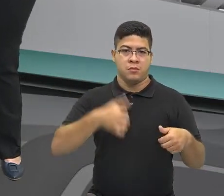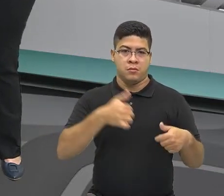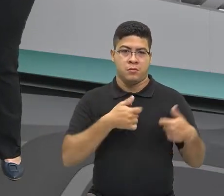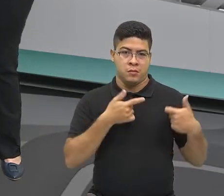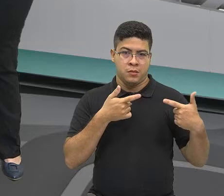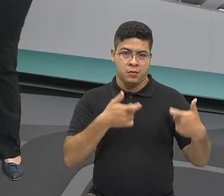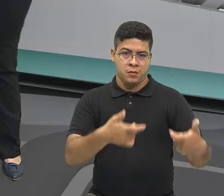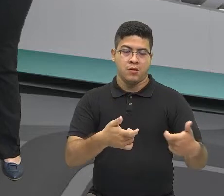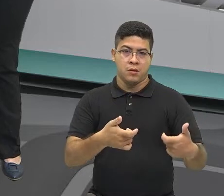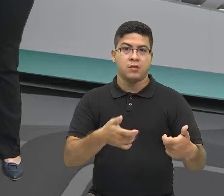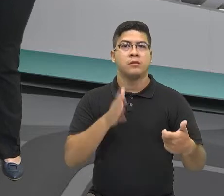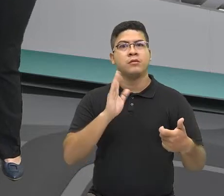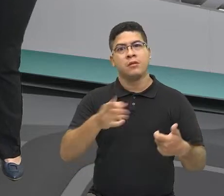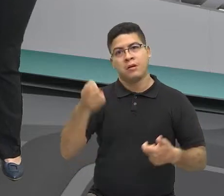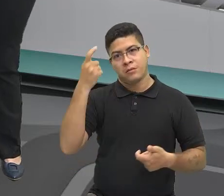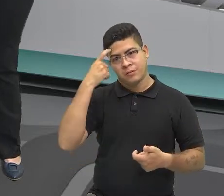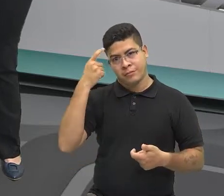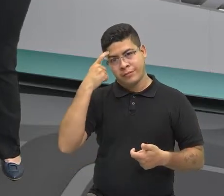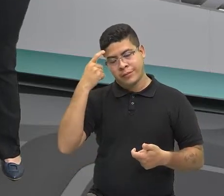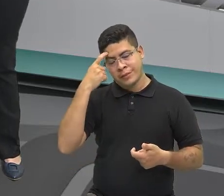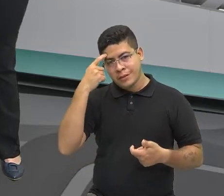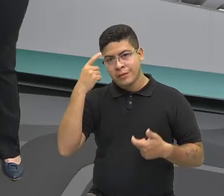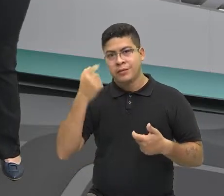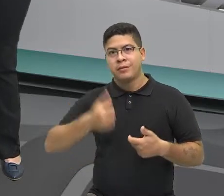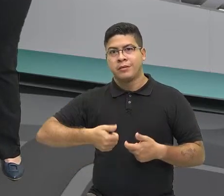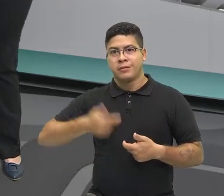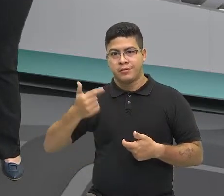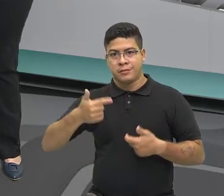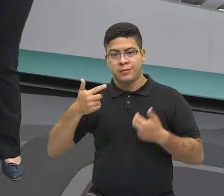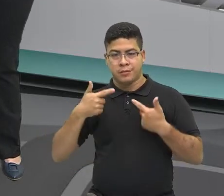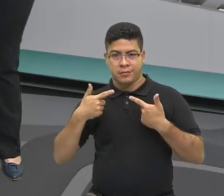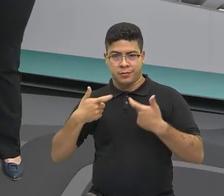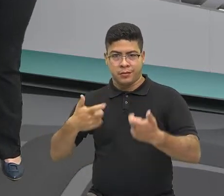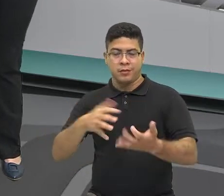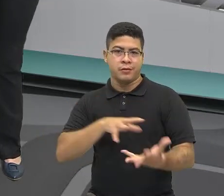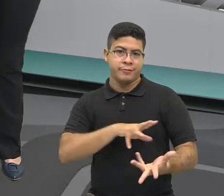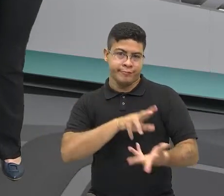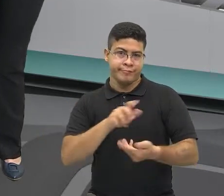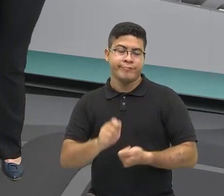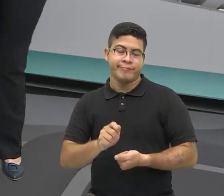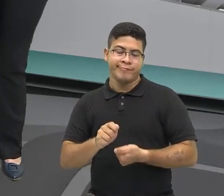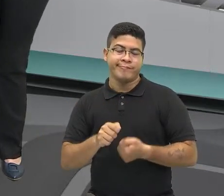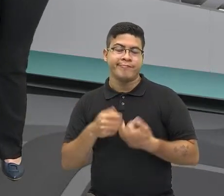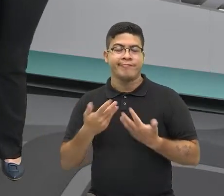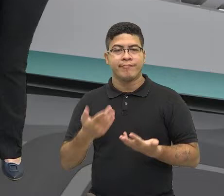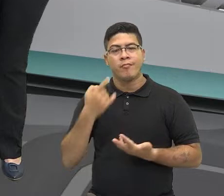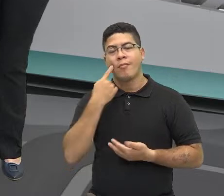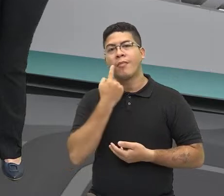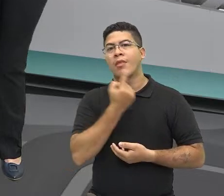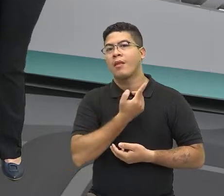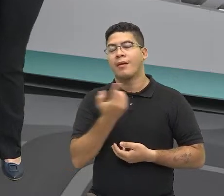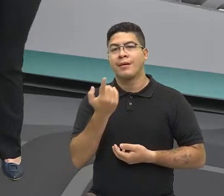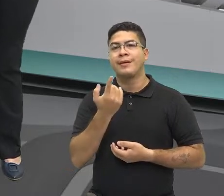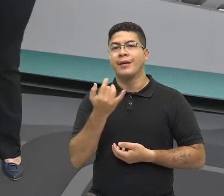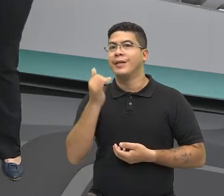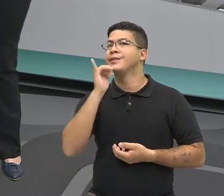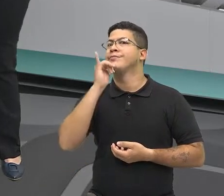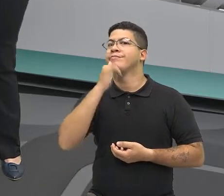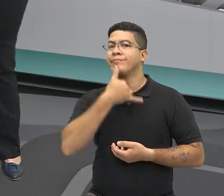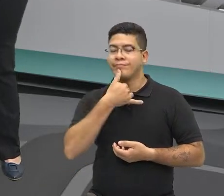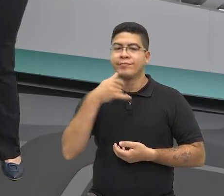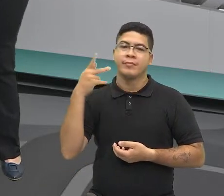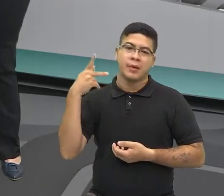pensando numa segunda, então estava realmente um caos, certo? Então, momento de insatisfação política